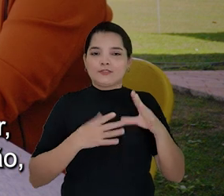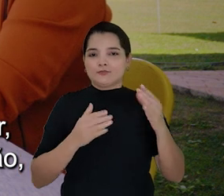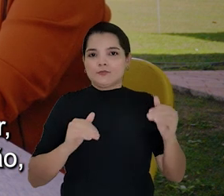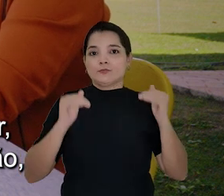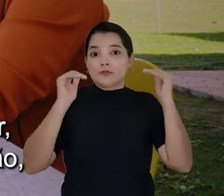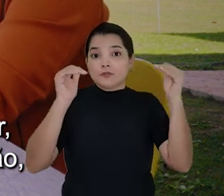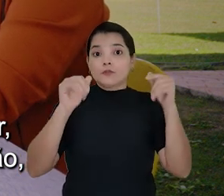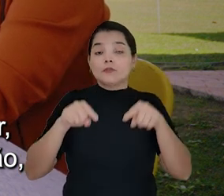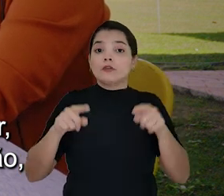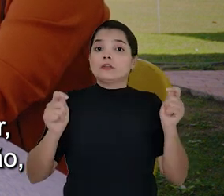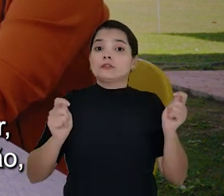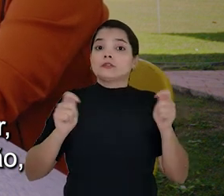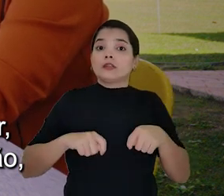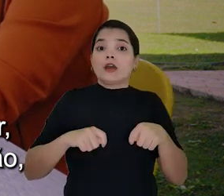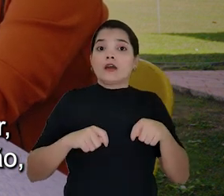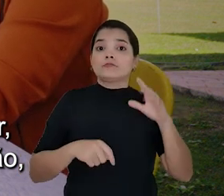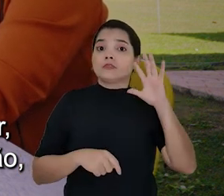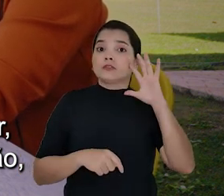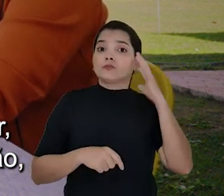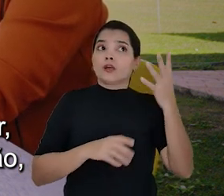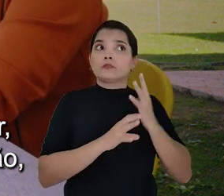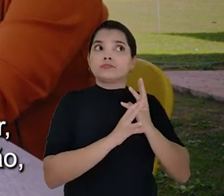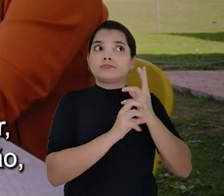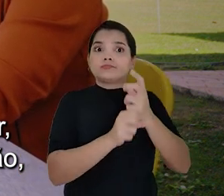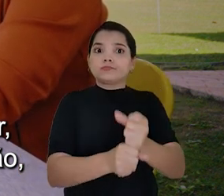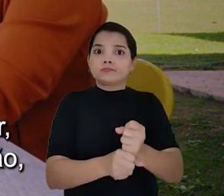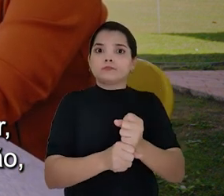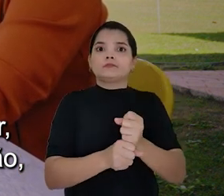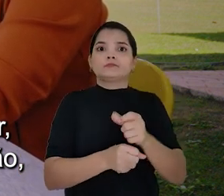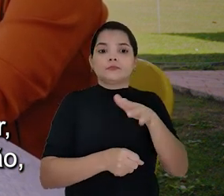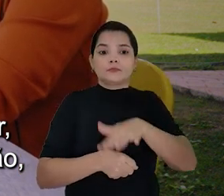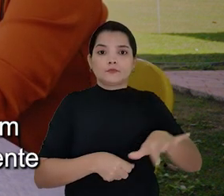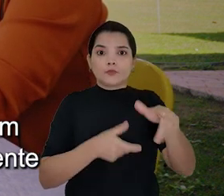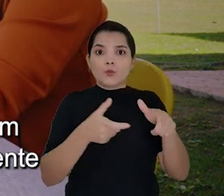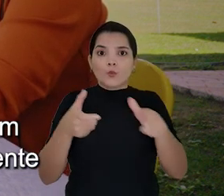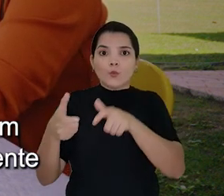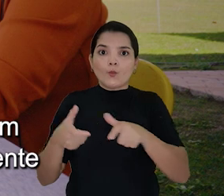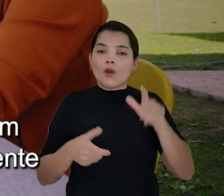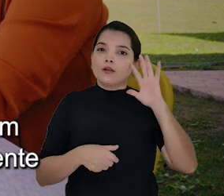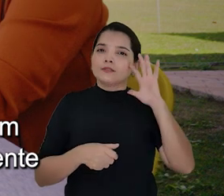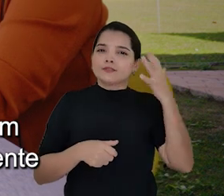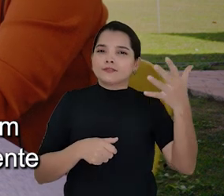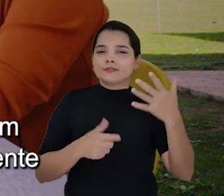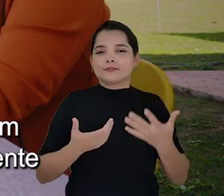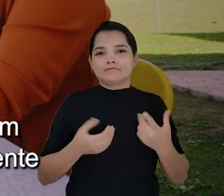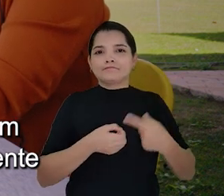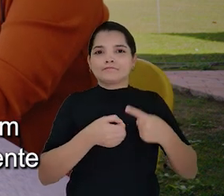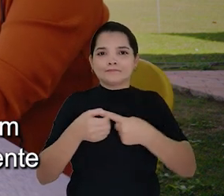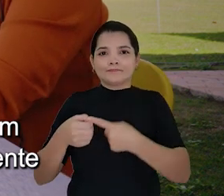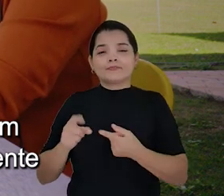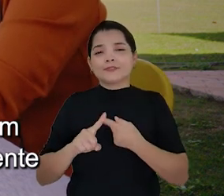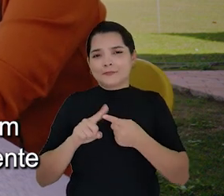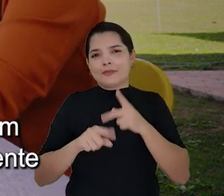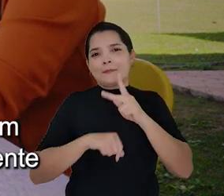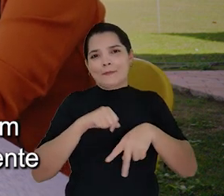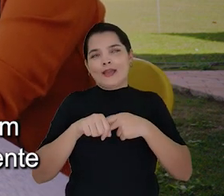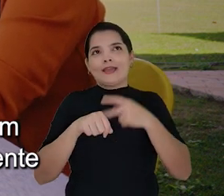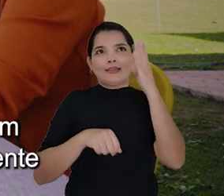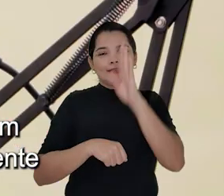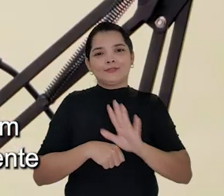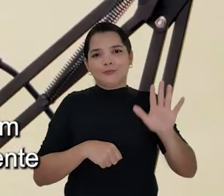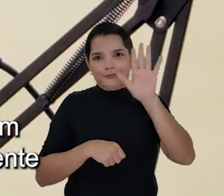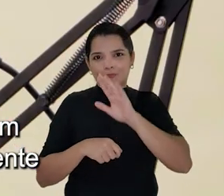legar né como resultado pro desenvolvimento da região dos locais das municipalidades e do país como um